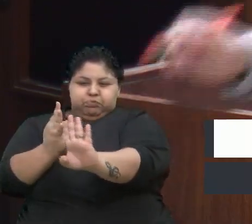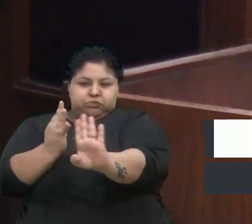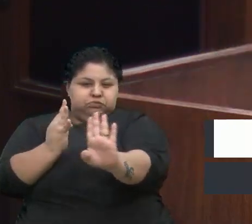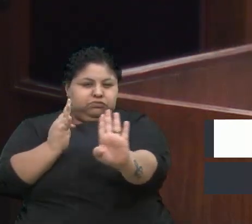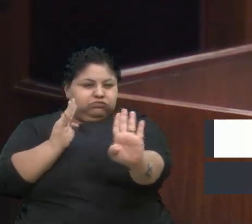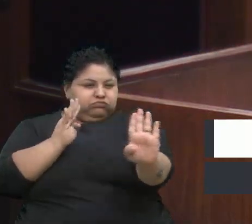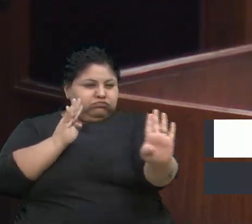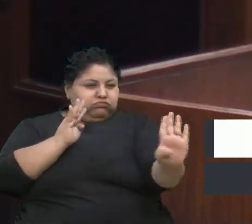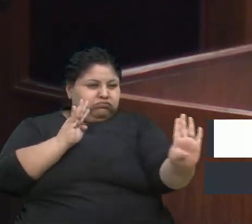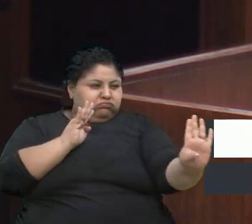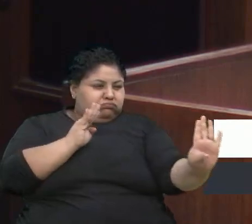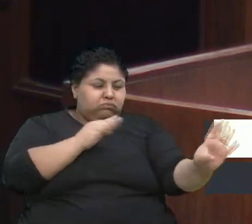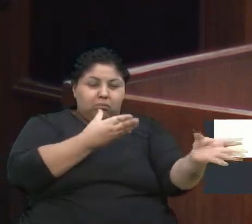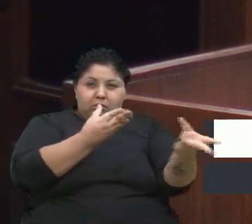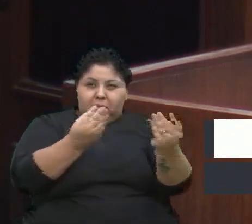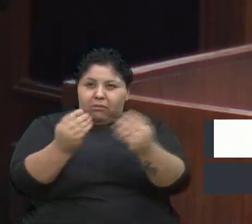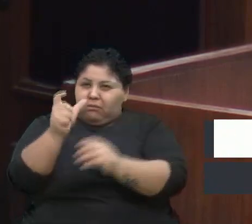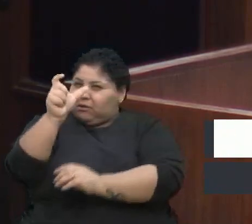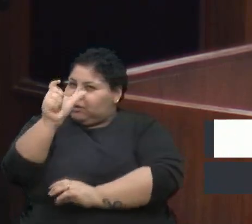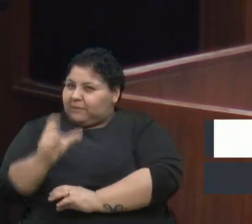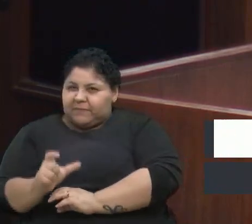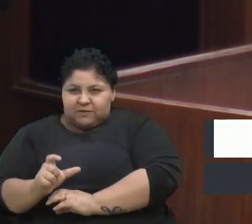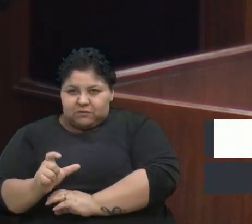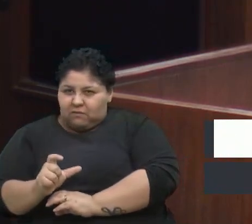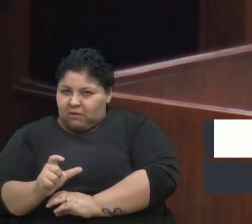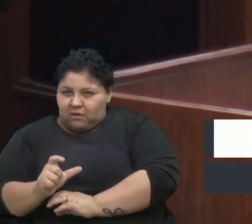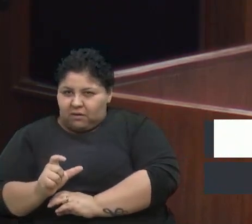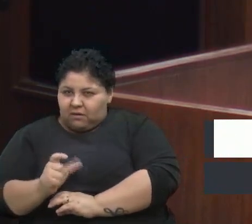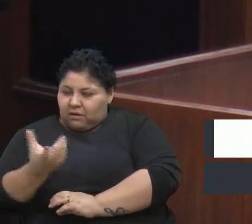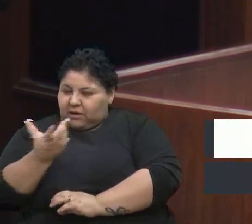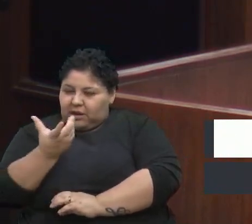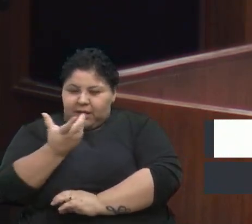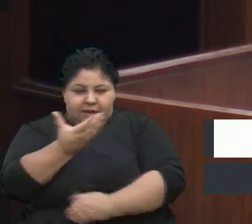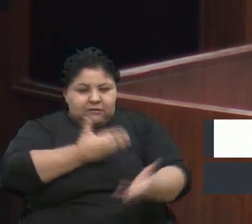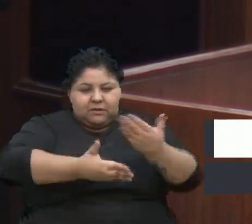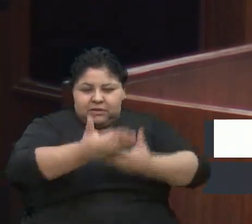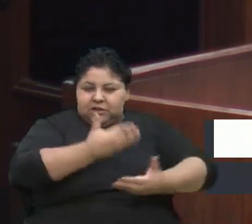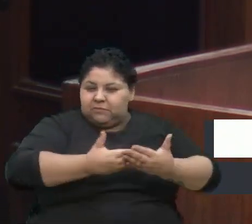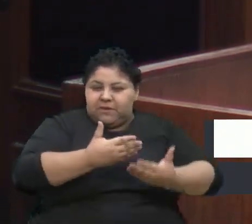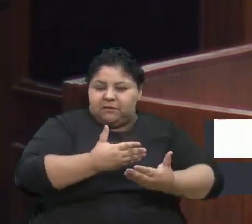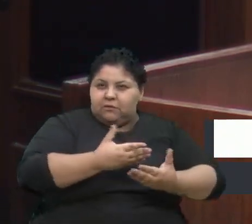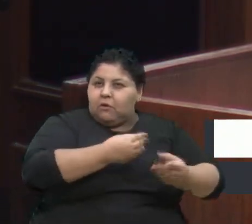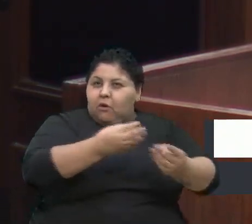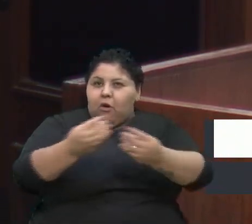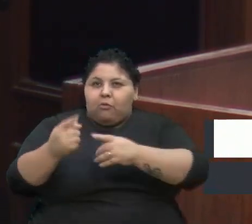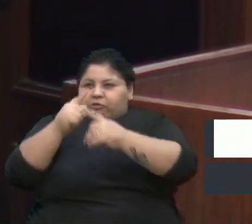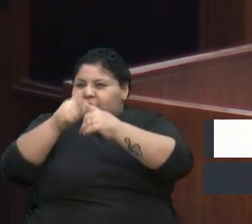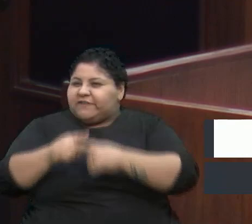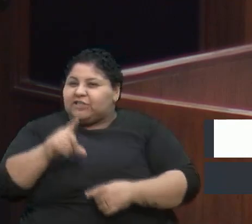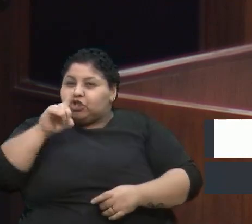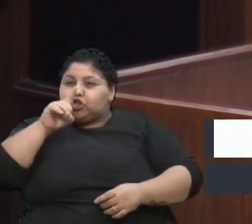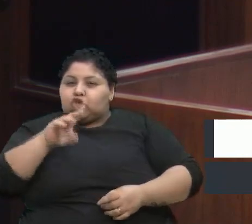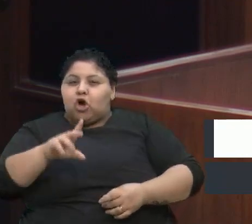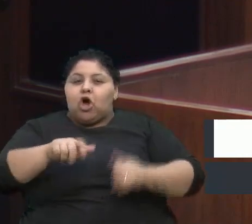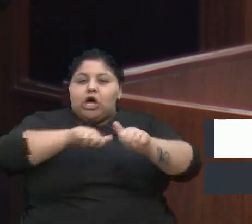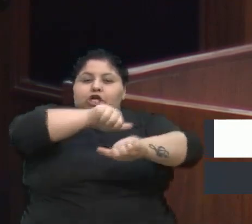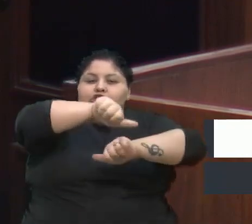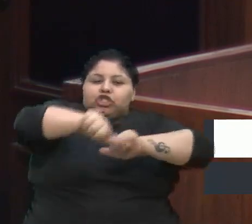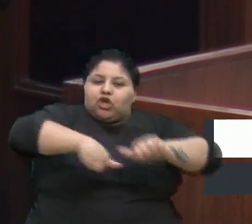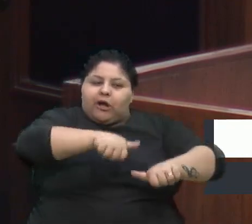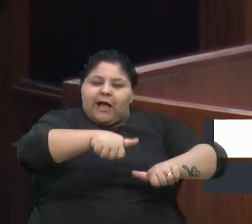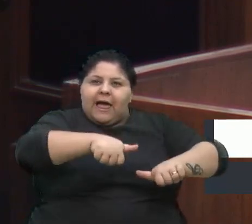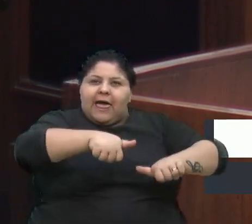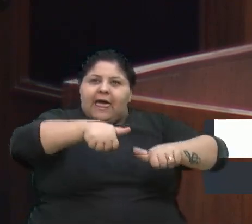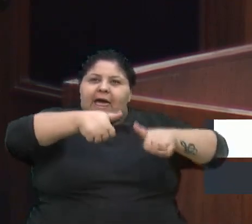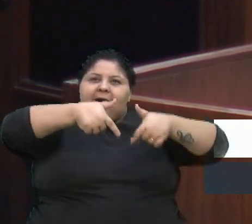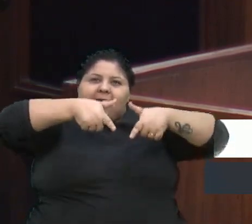muitas vezes é só uma renovação de receita. Só uma renovação de receita, que é 3, 4 minutinhos que o médico vai olhar. O senhor está